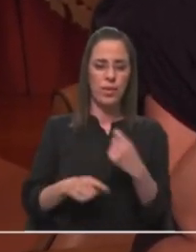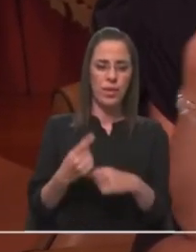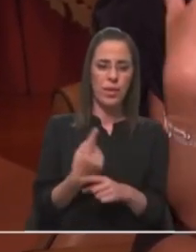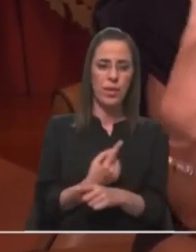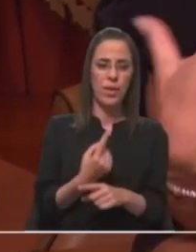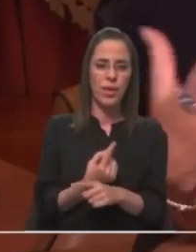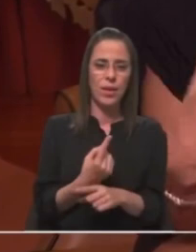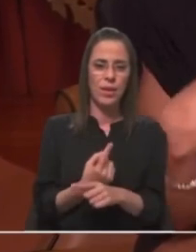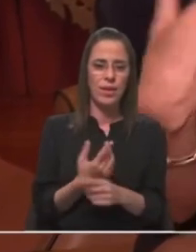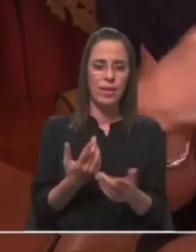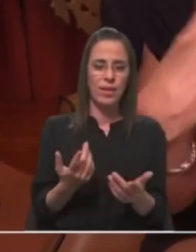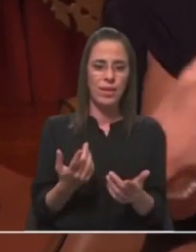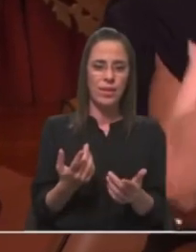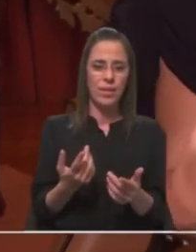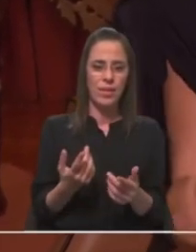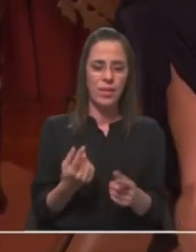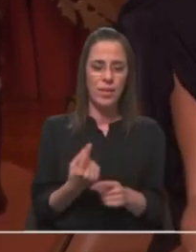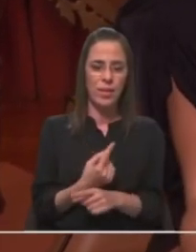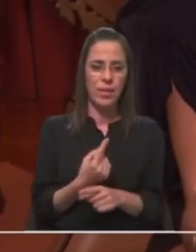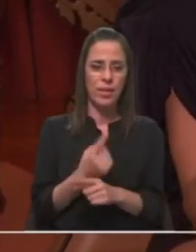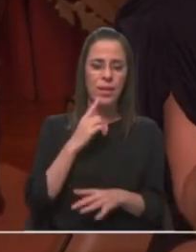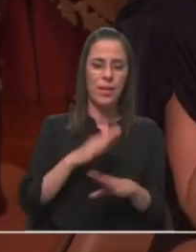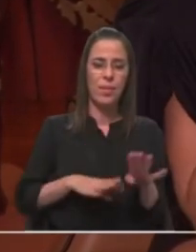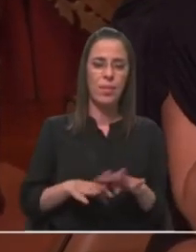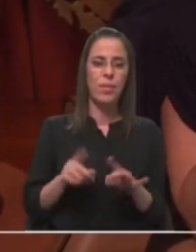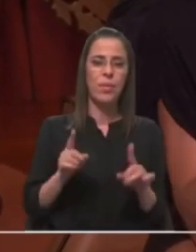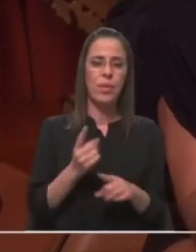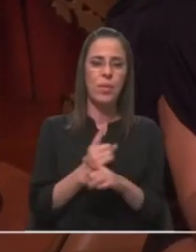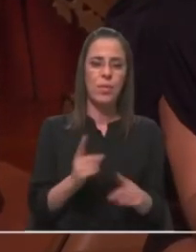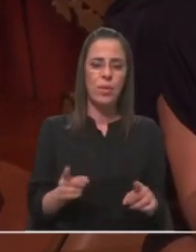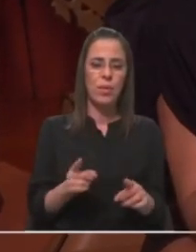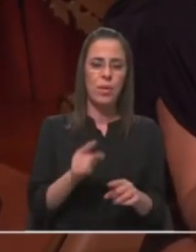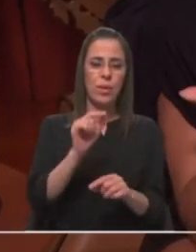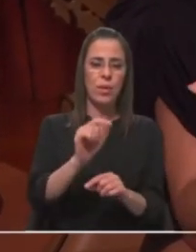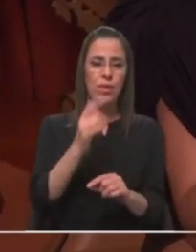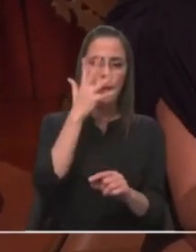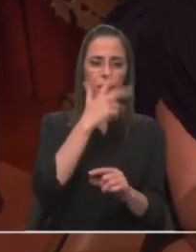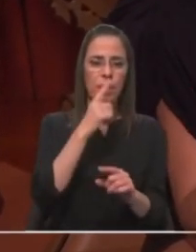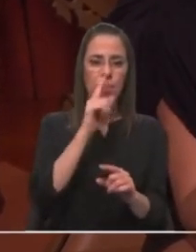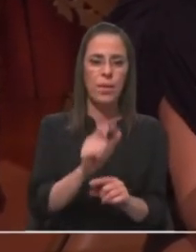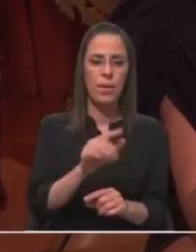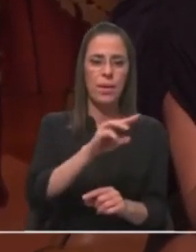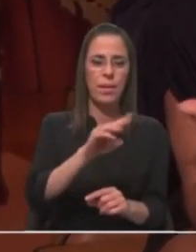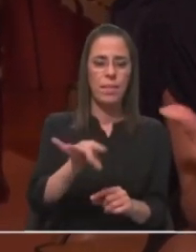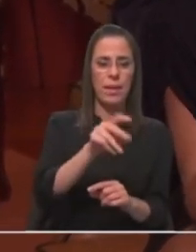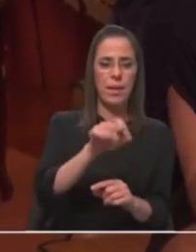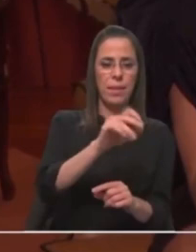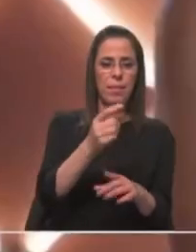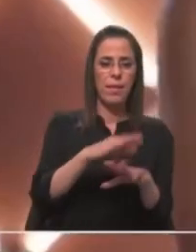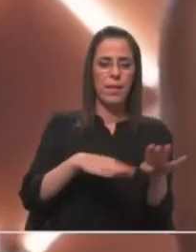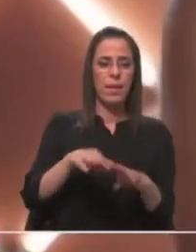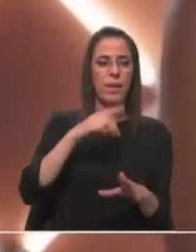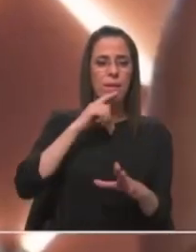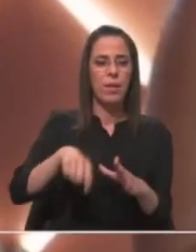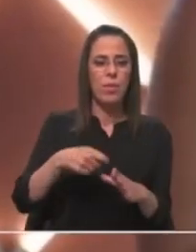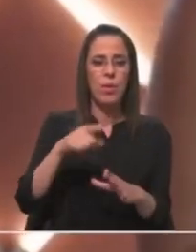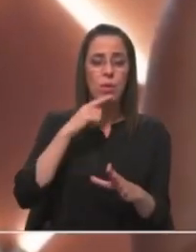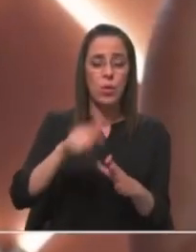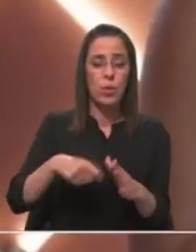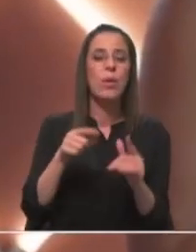coisas, as coisas que ela fazia, por causa de uma das suas personagens, que foi a Maria da Paz, que fazia bolo. Seu